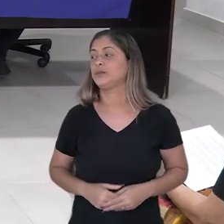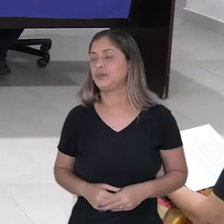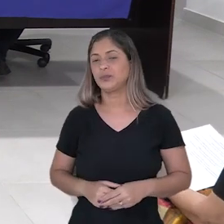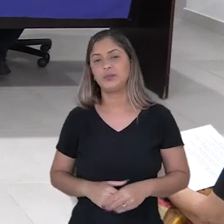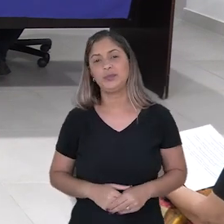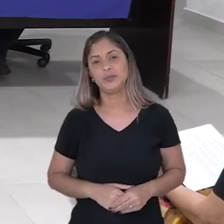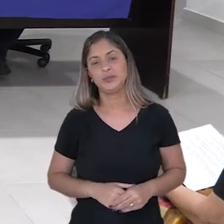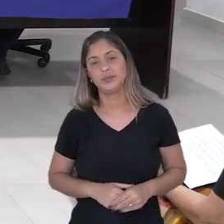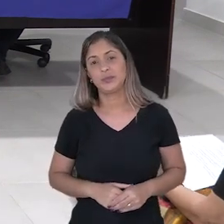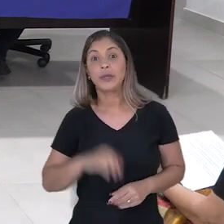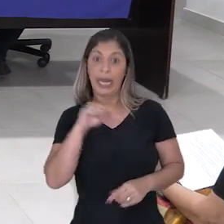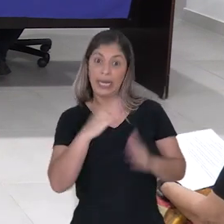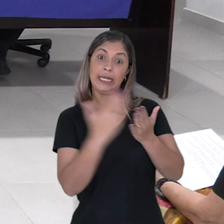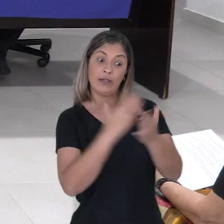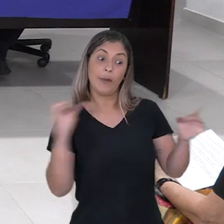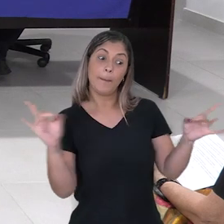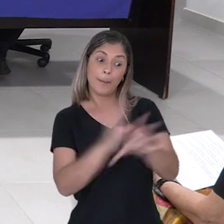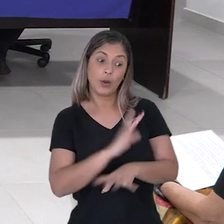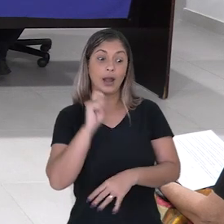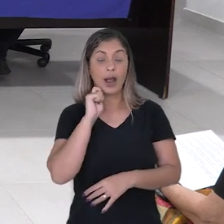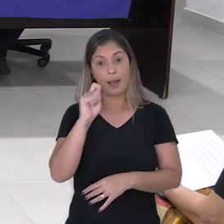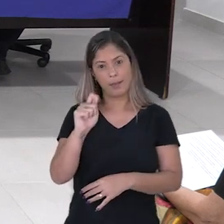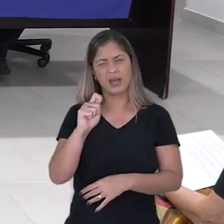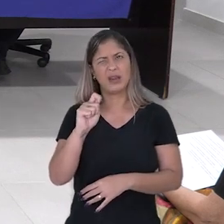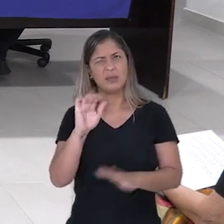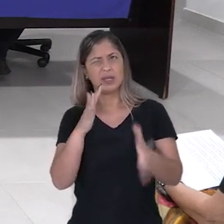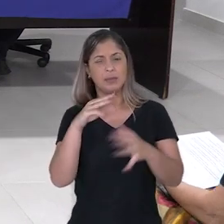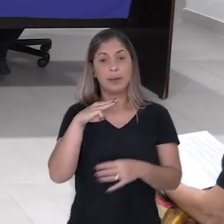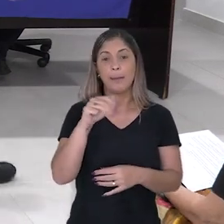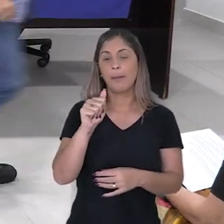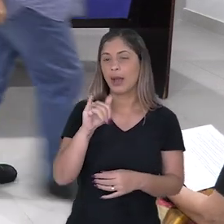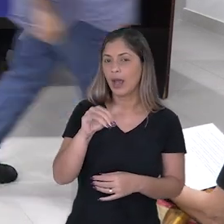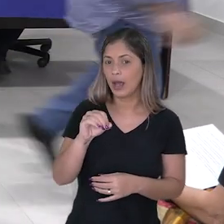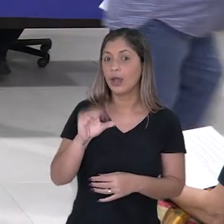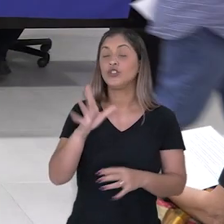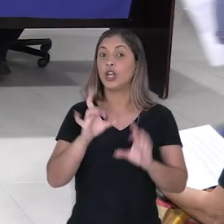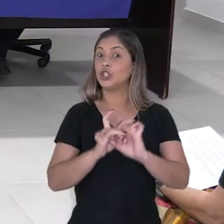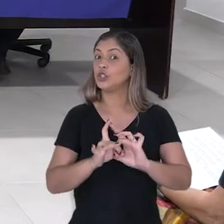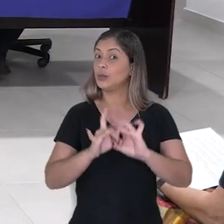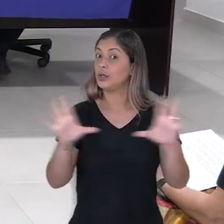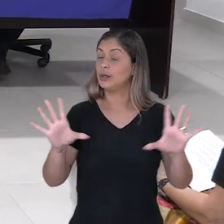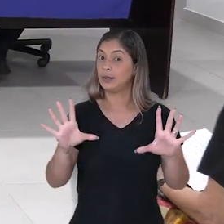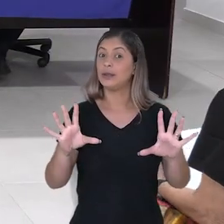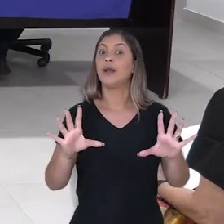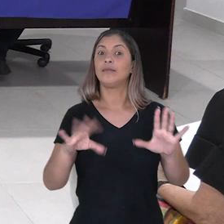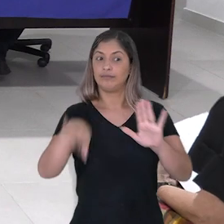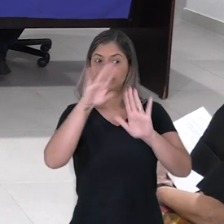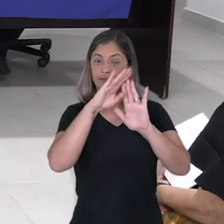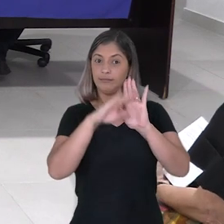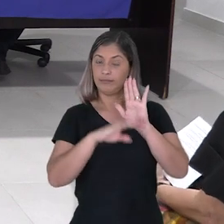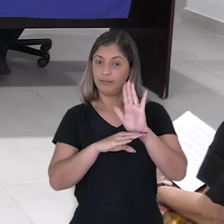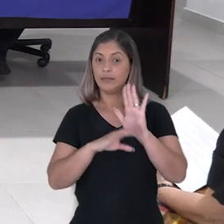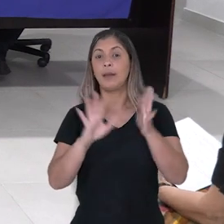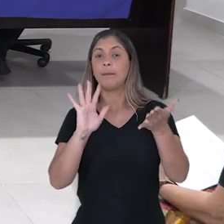Desculpa. Como o livro ficou pronto em abril, maio, né, a gente disponibiliza uma nova listagem no